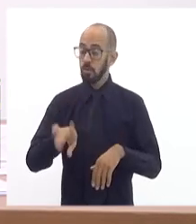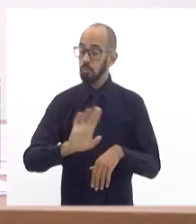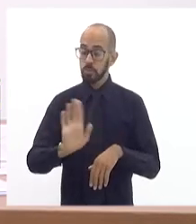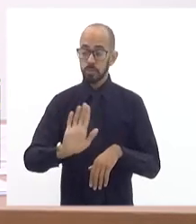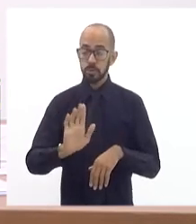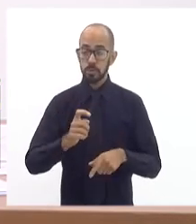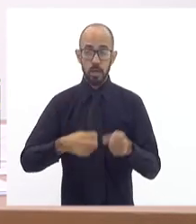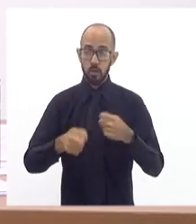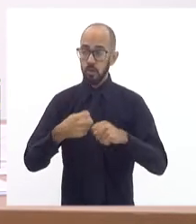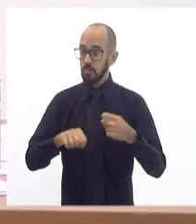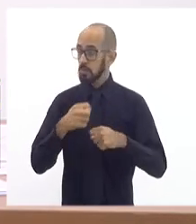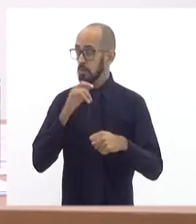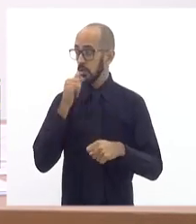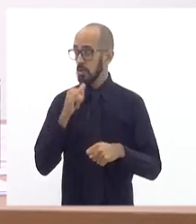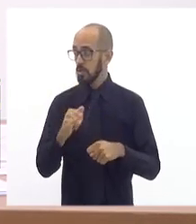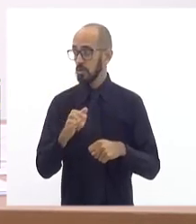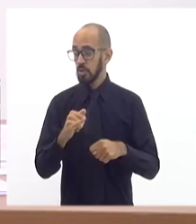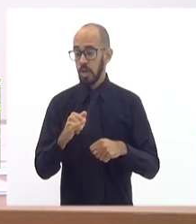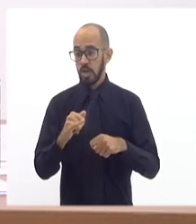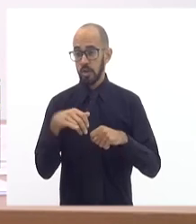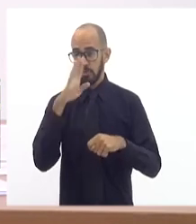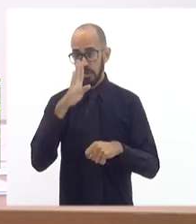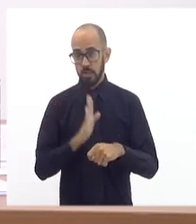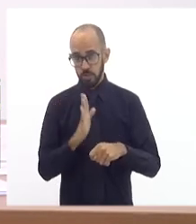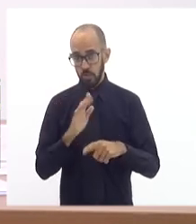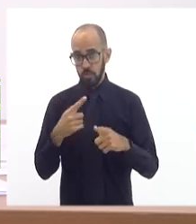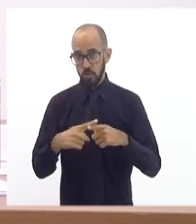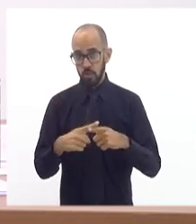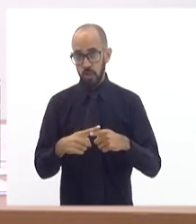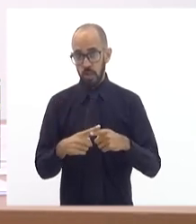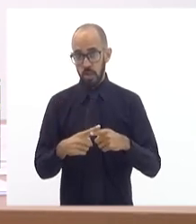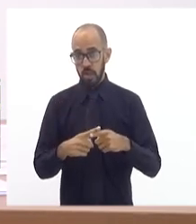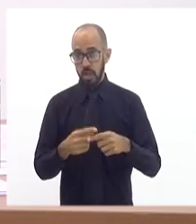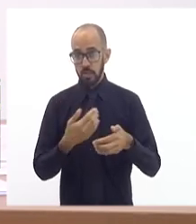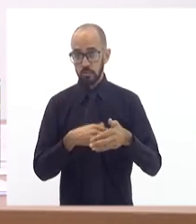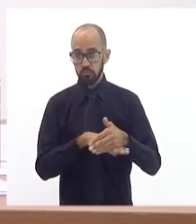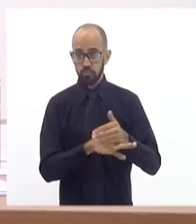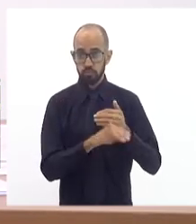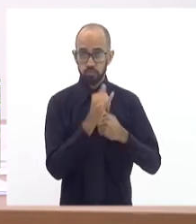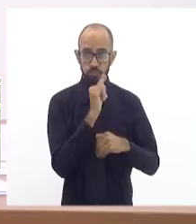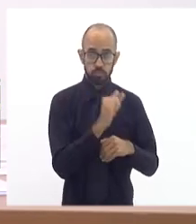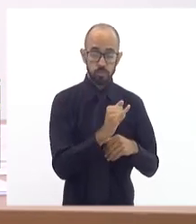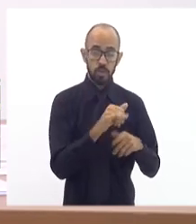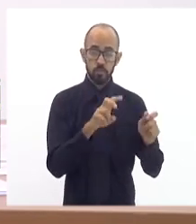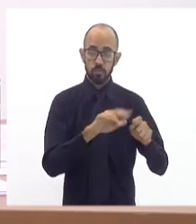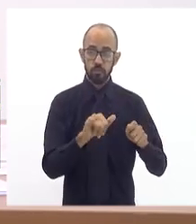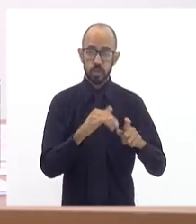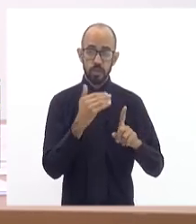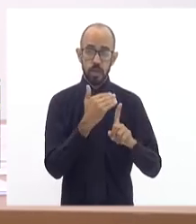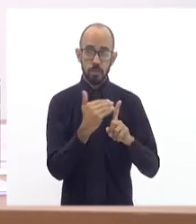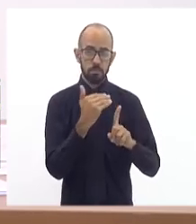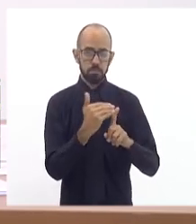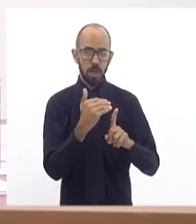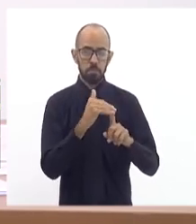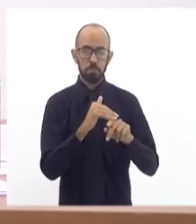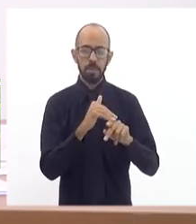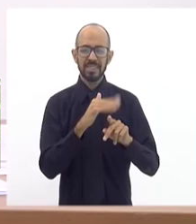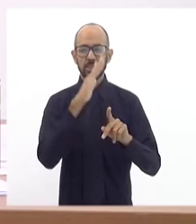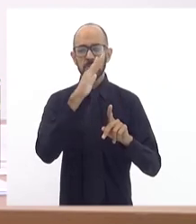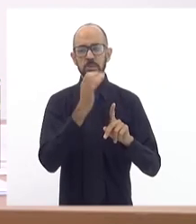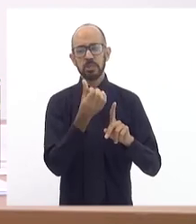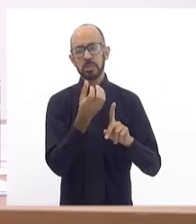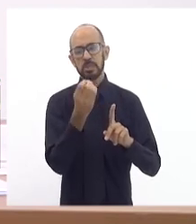uma vez que Jesus lavatório interessa no Brasil deve atingir a sua capacidade média de mais de sessenta por cento